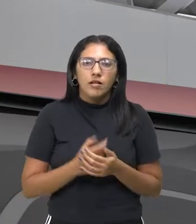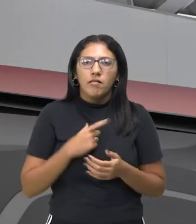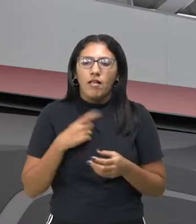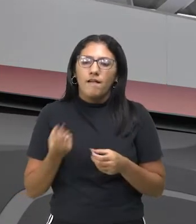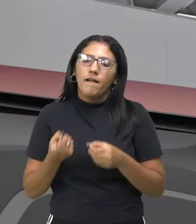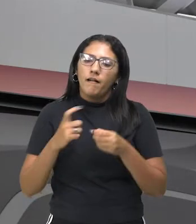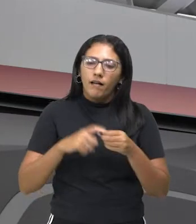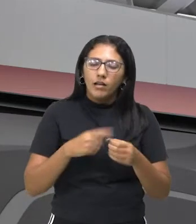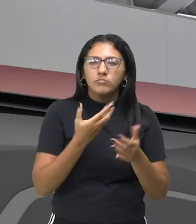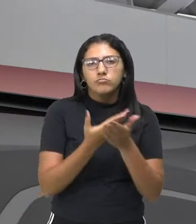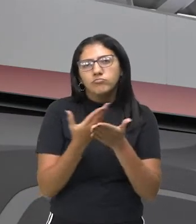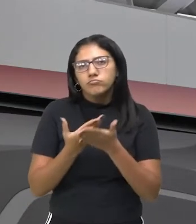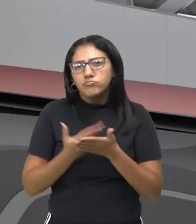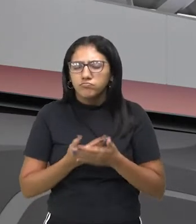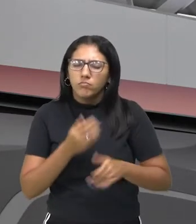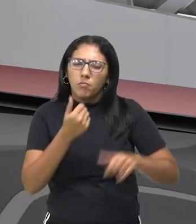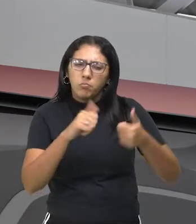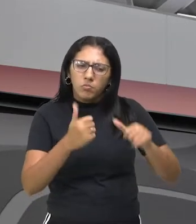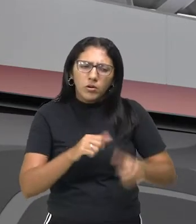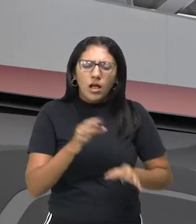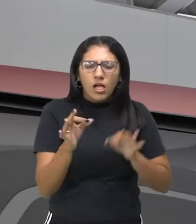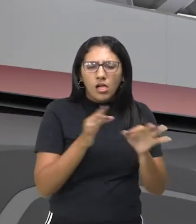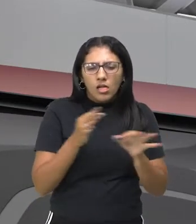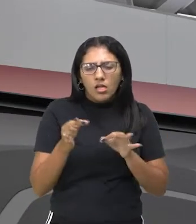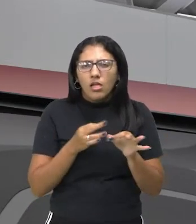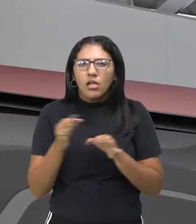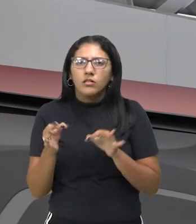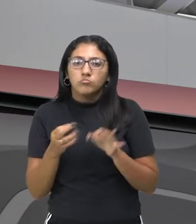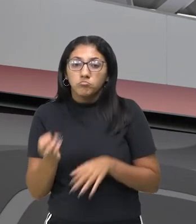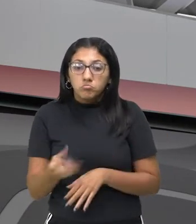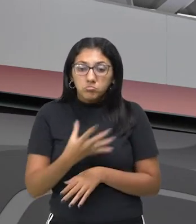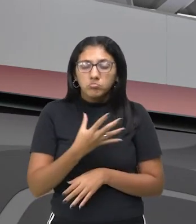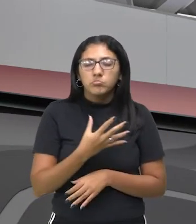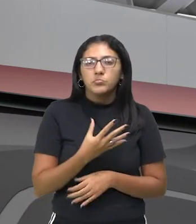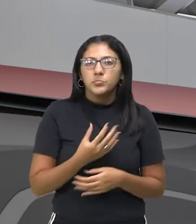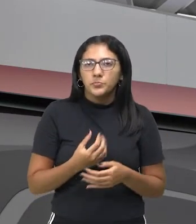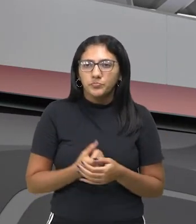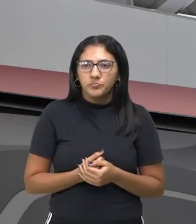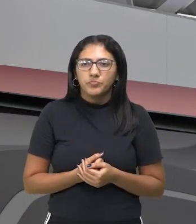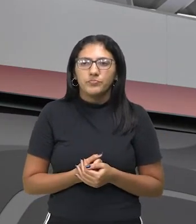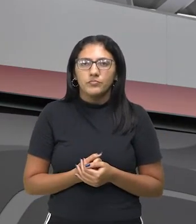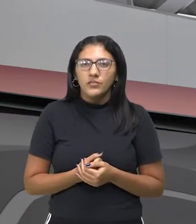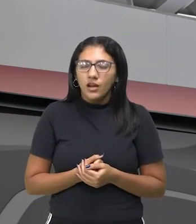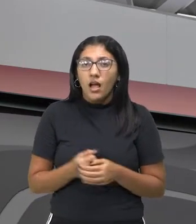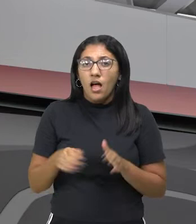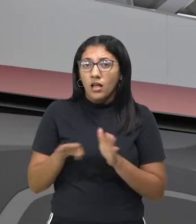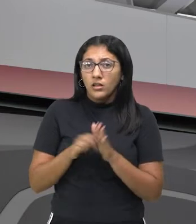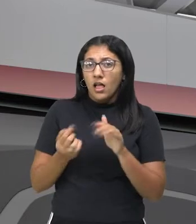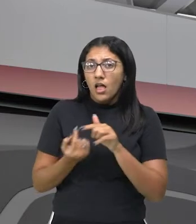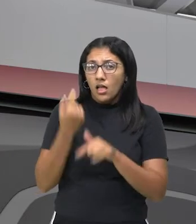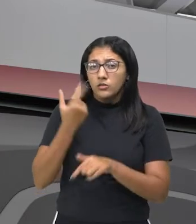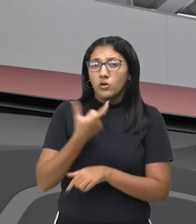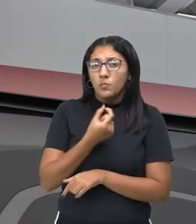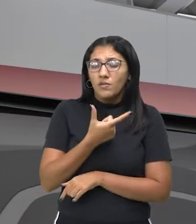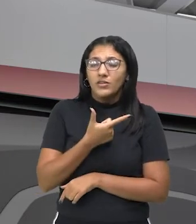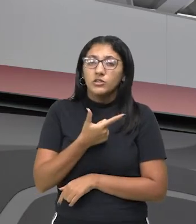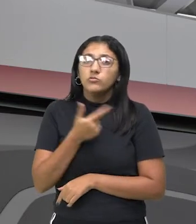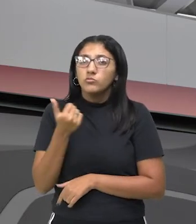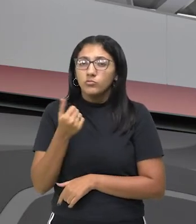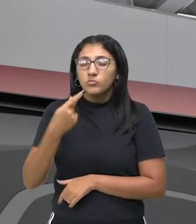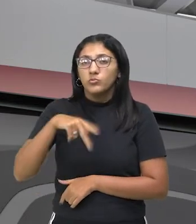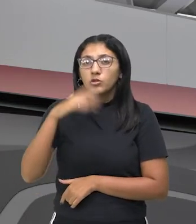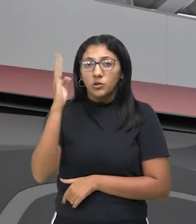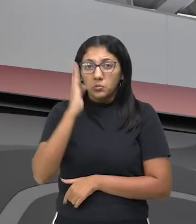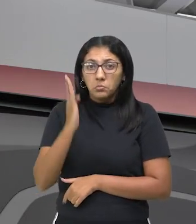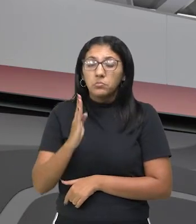a estudar, a planejar a criação dessas indústrias, porque até ano passado, em 2021, o